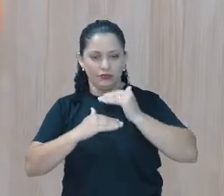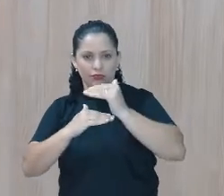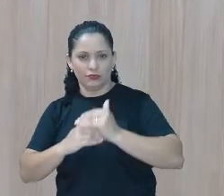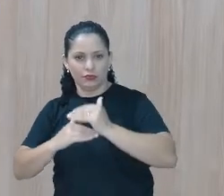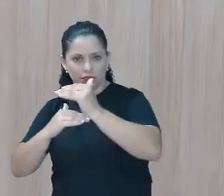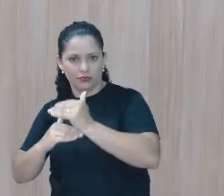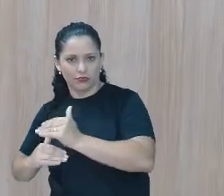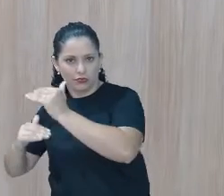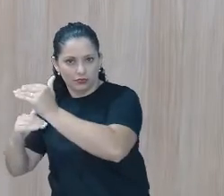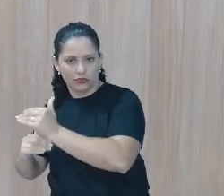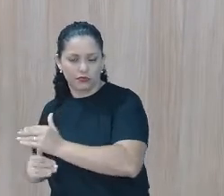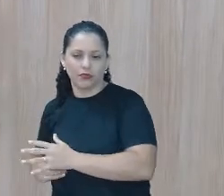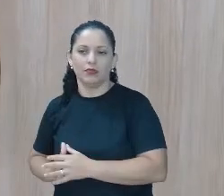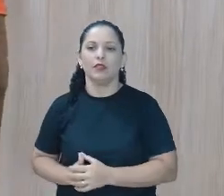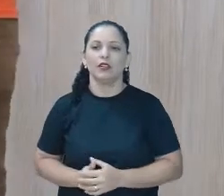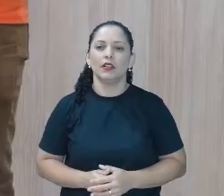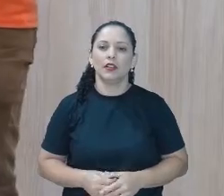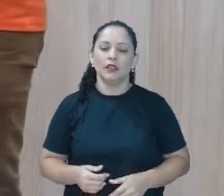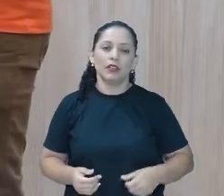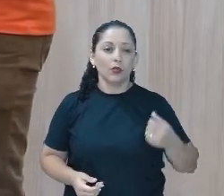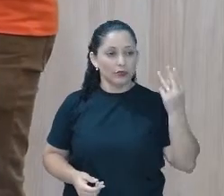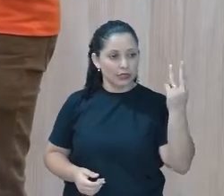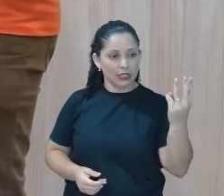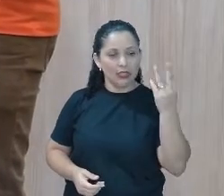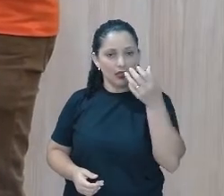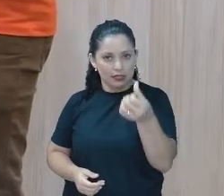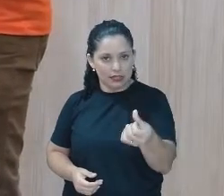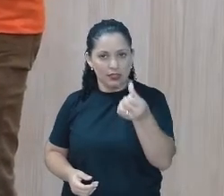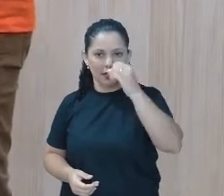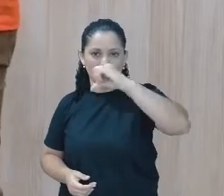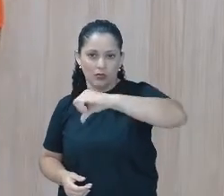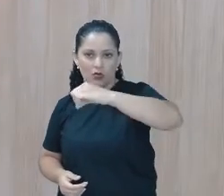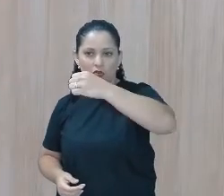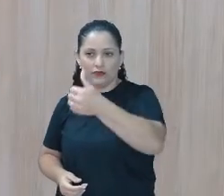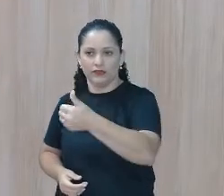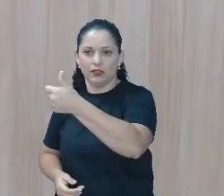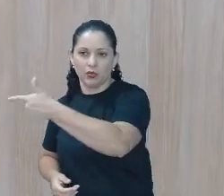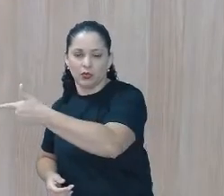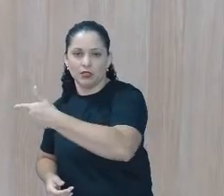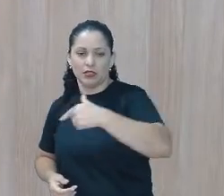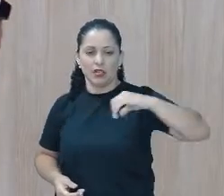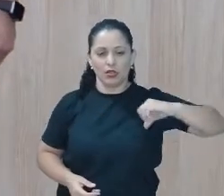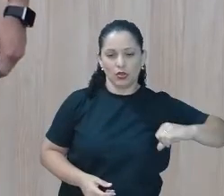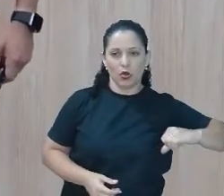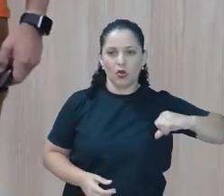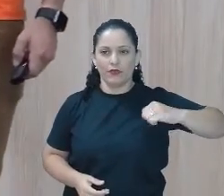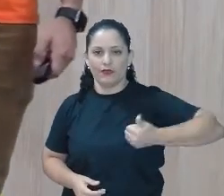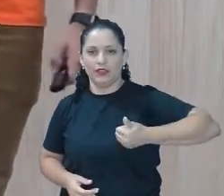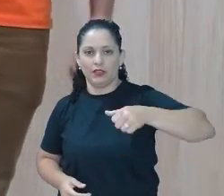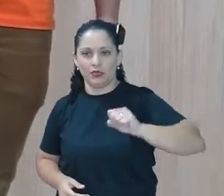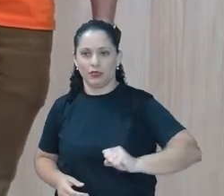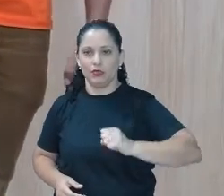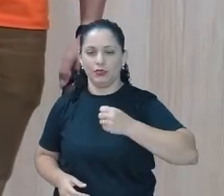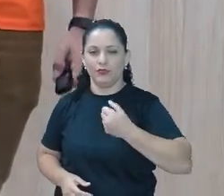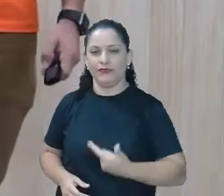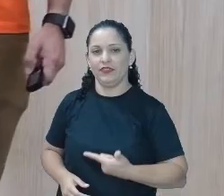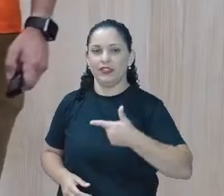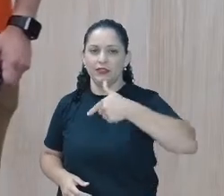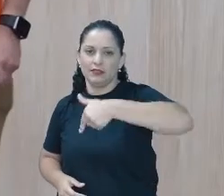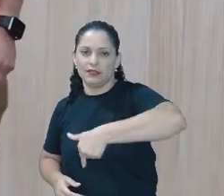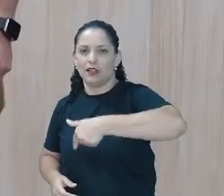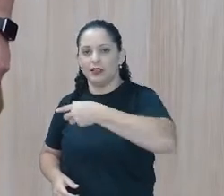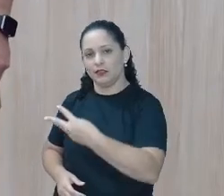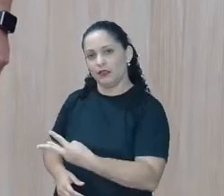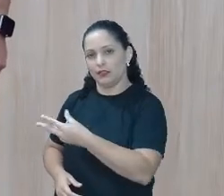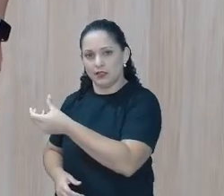6, 9 e 12. E os números de baixo, eu tenho aí o 9, 18, 27 e 36. Então, a gente precisa escrever